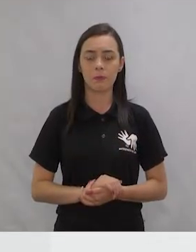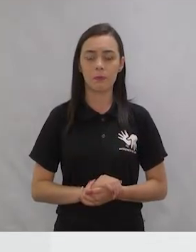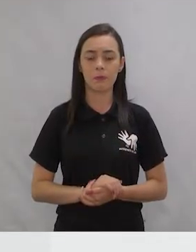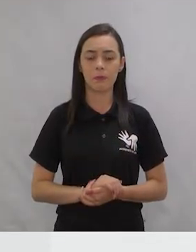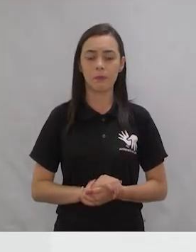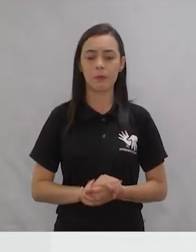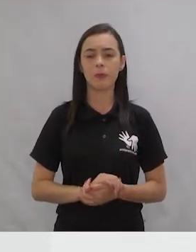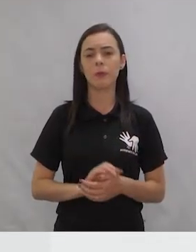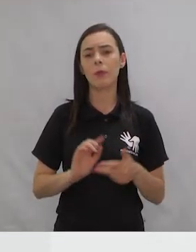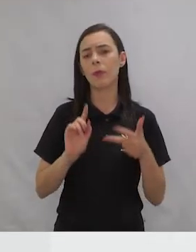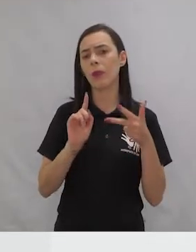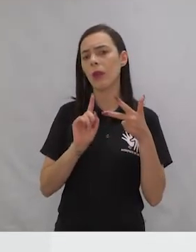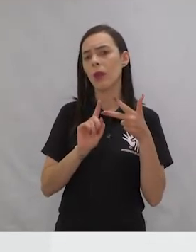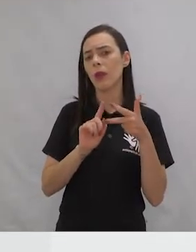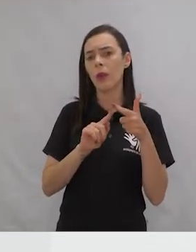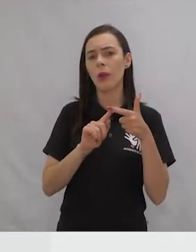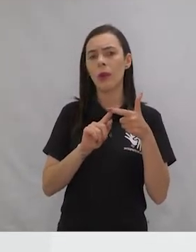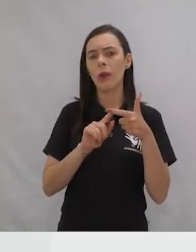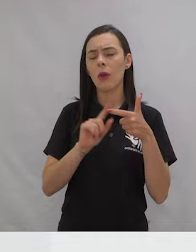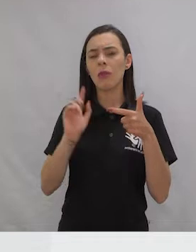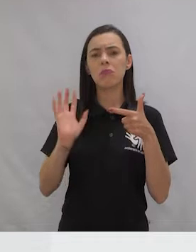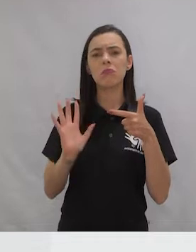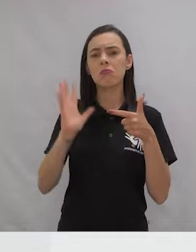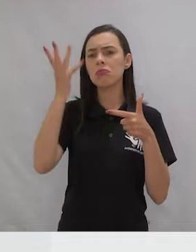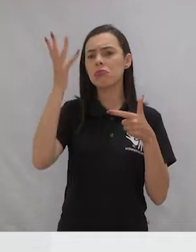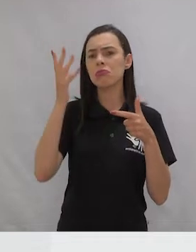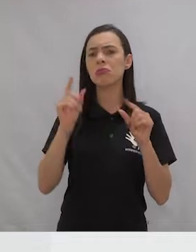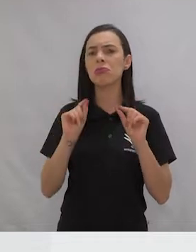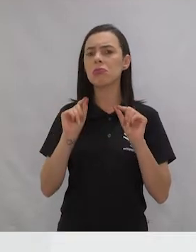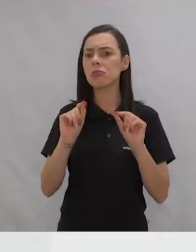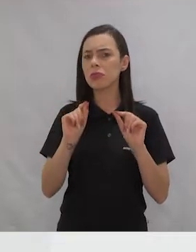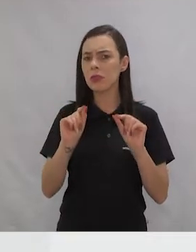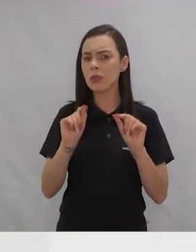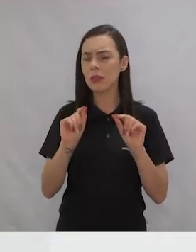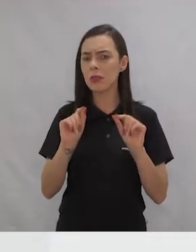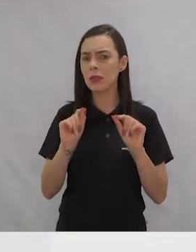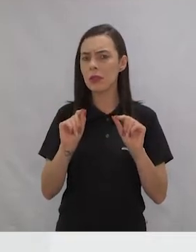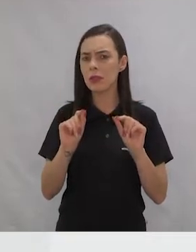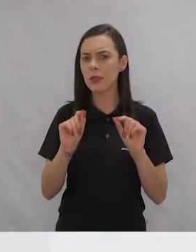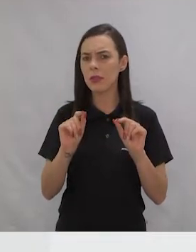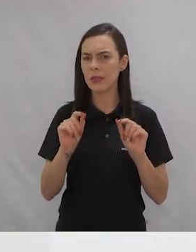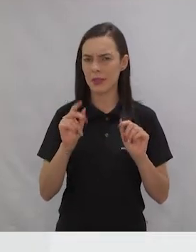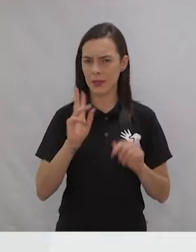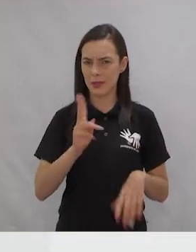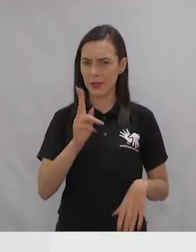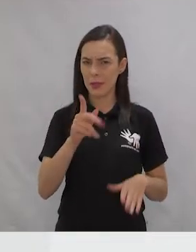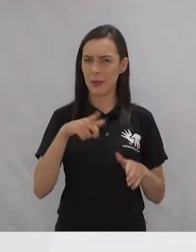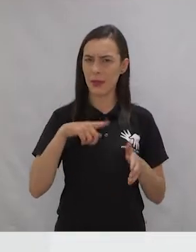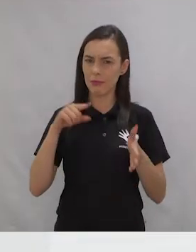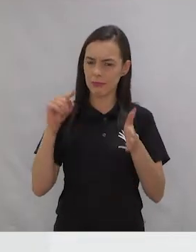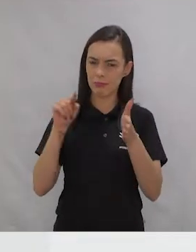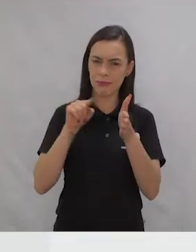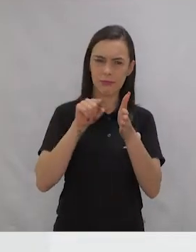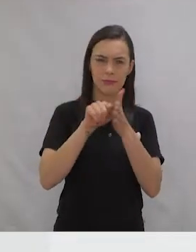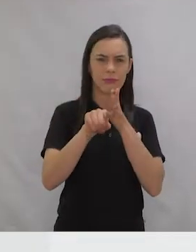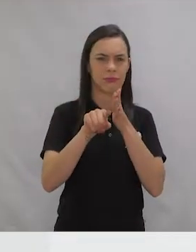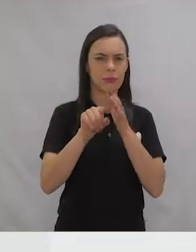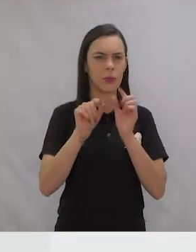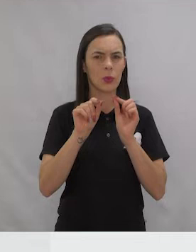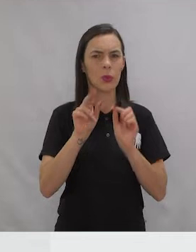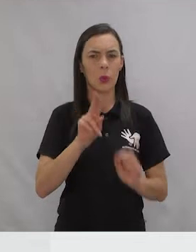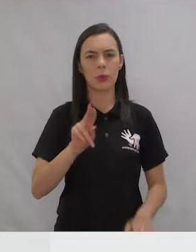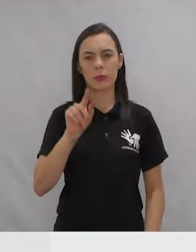Segundo, o que aconteceu? Estão vendo que tem sempre uma pergunta, um ponto